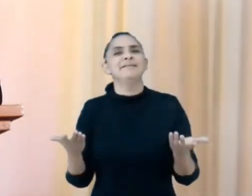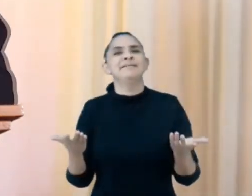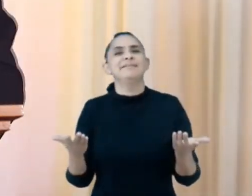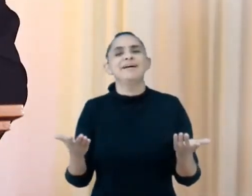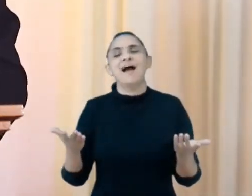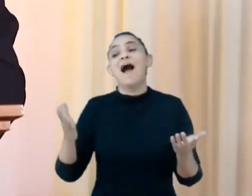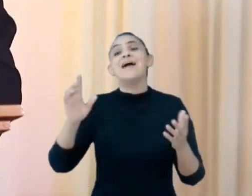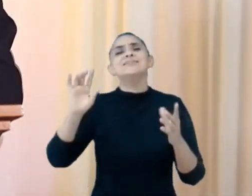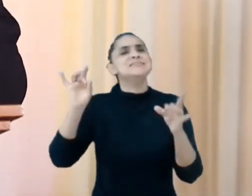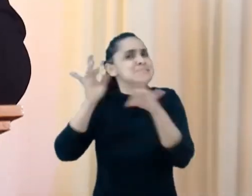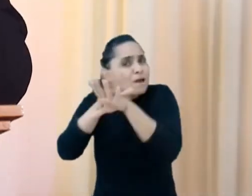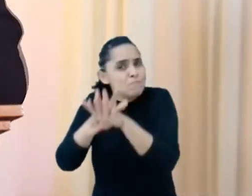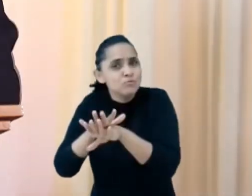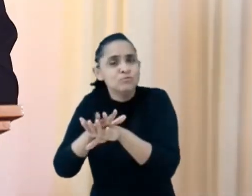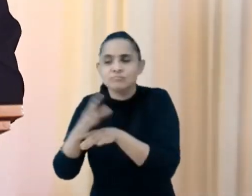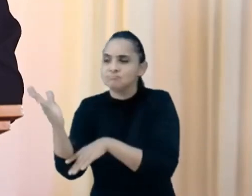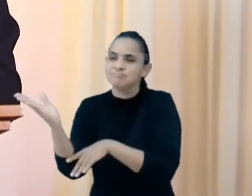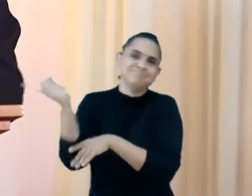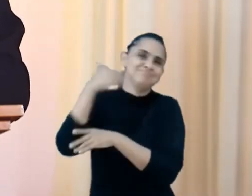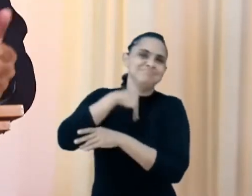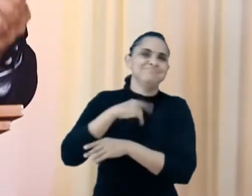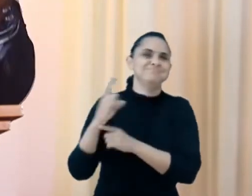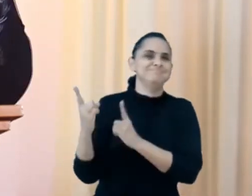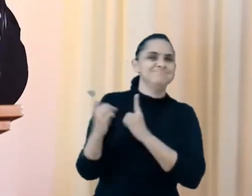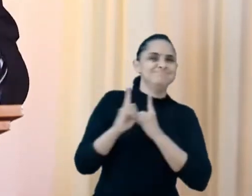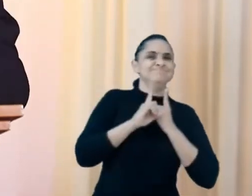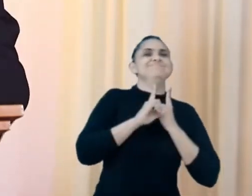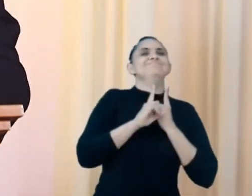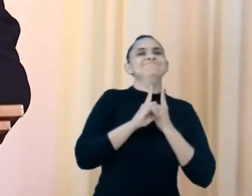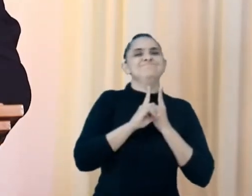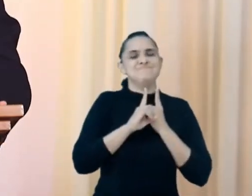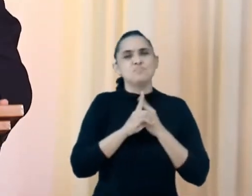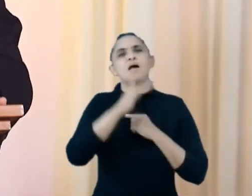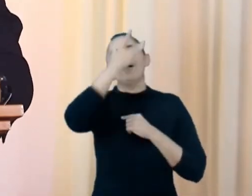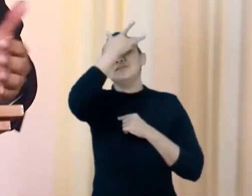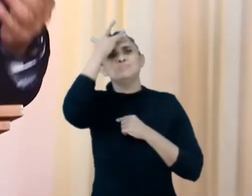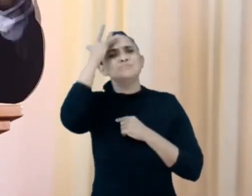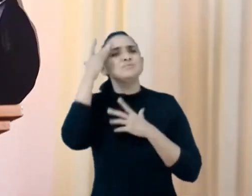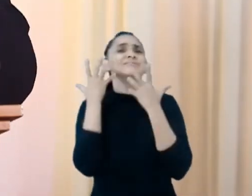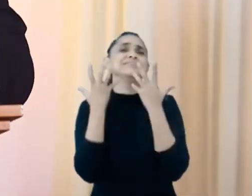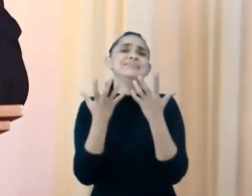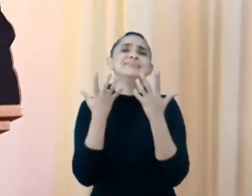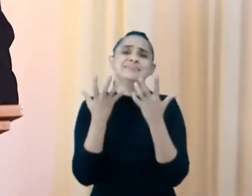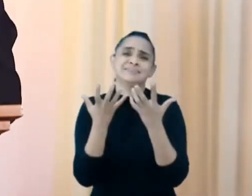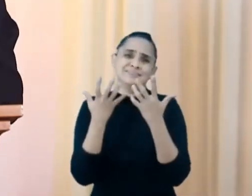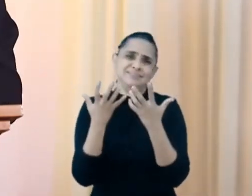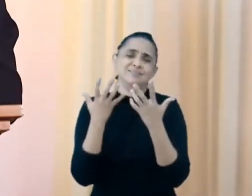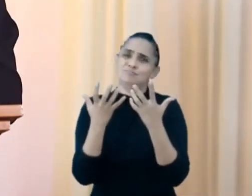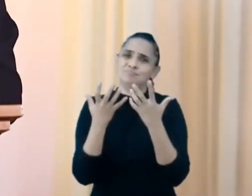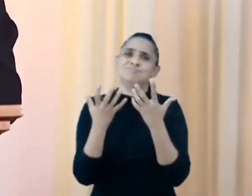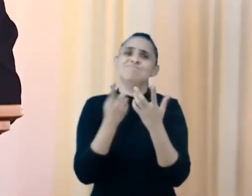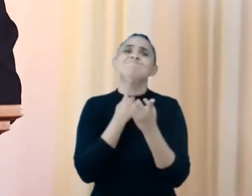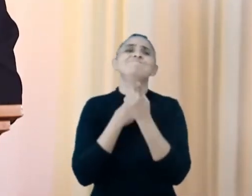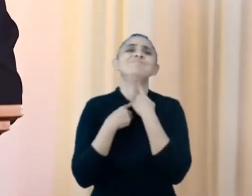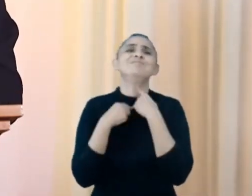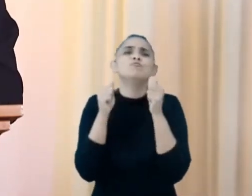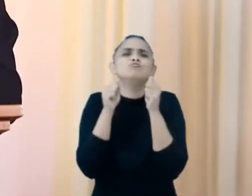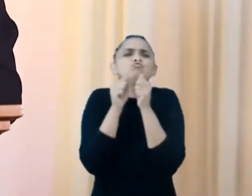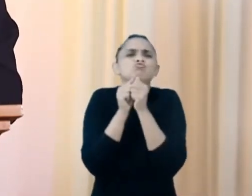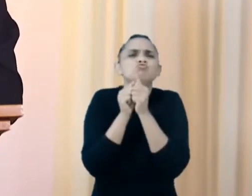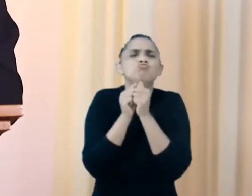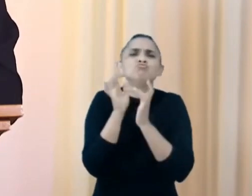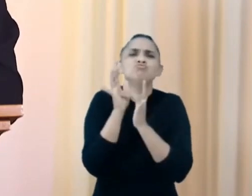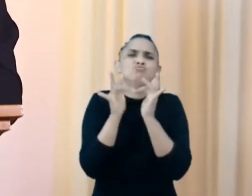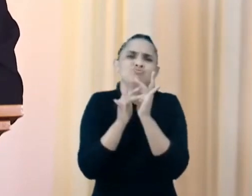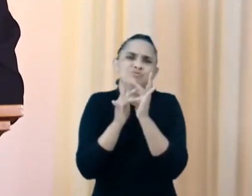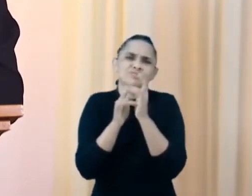segue-me. Resultado? As pessoas queriam seguir, as pessoas queriam